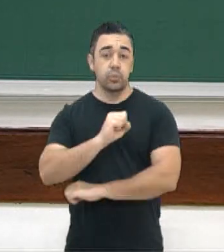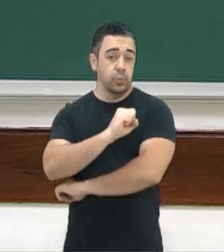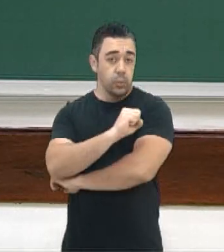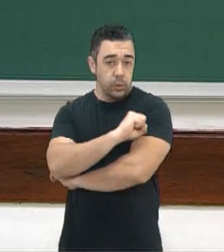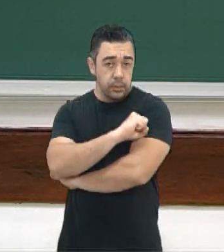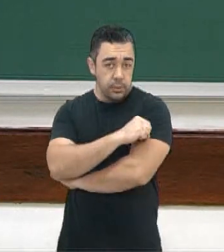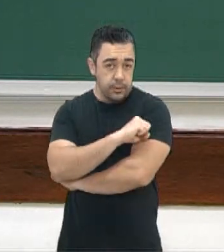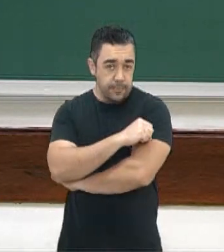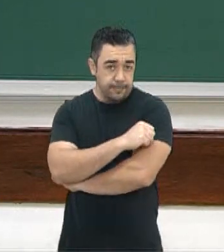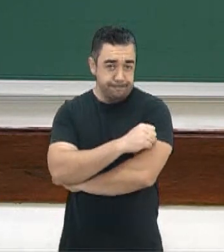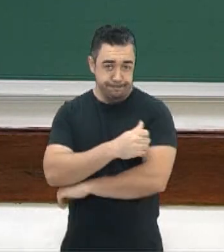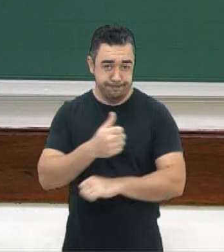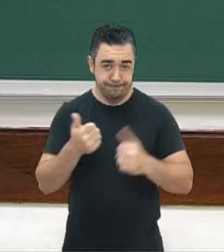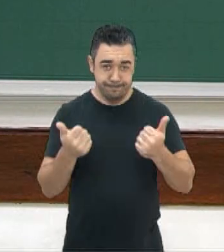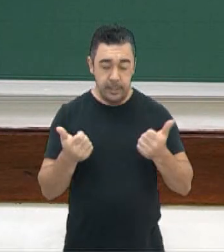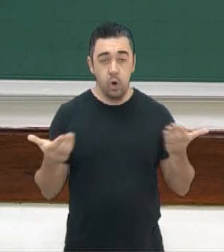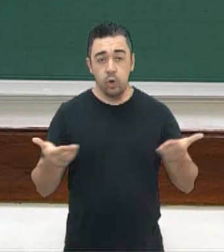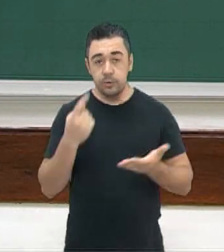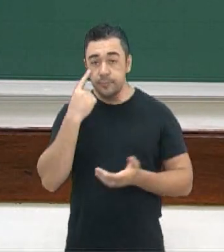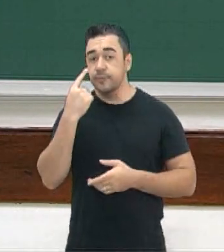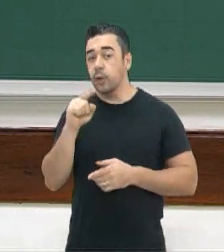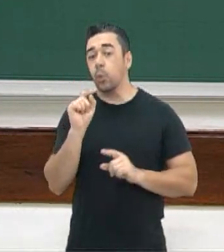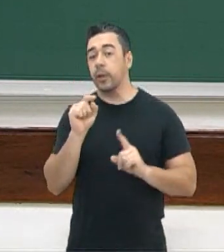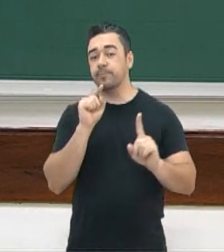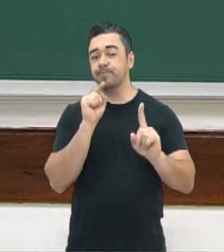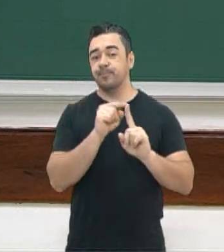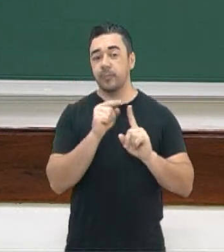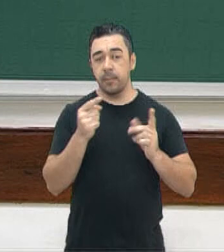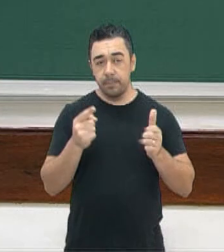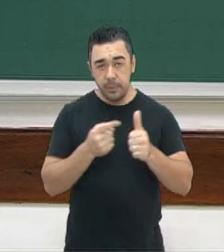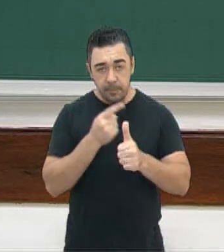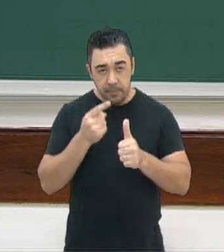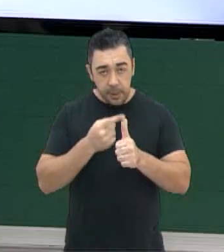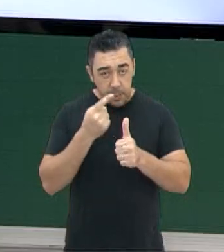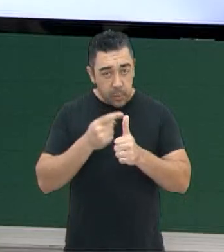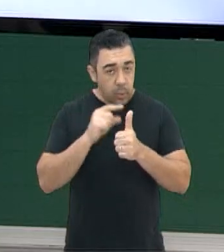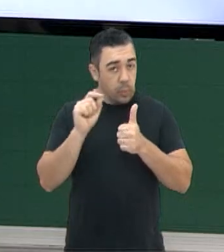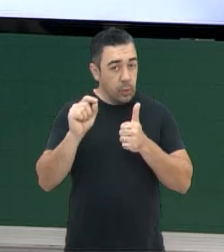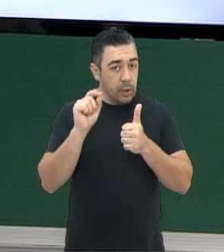ano. O que nós vamos ver hoje? Vamos primeiro fazer uma